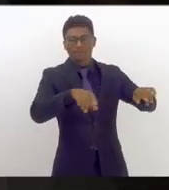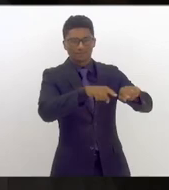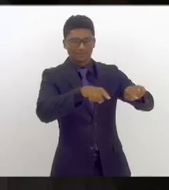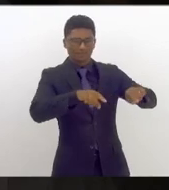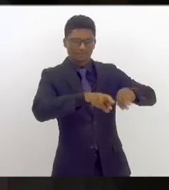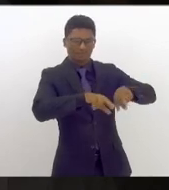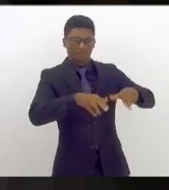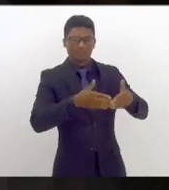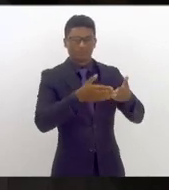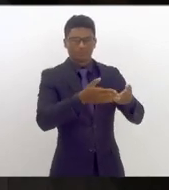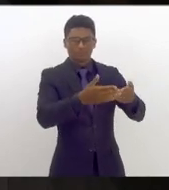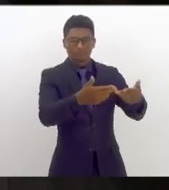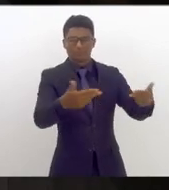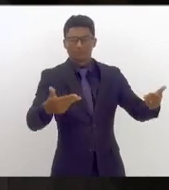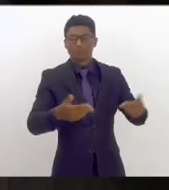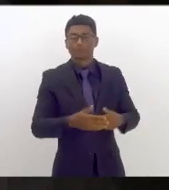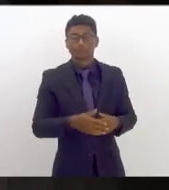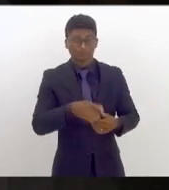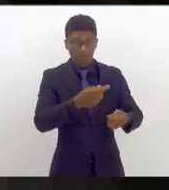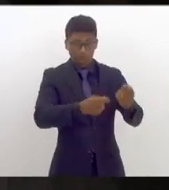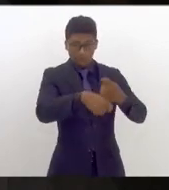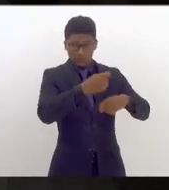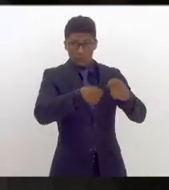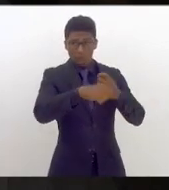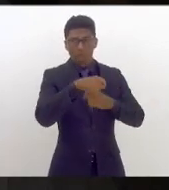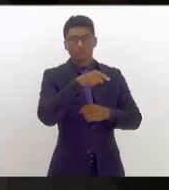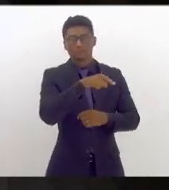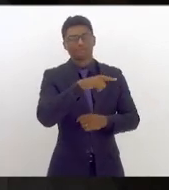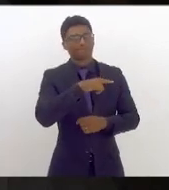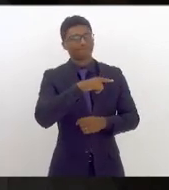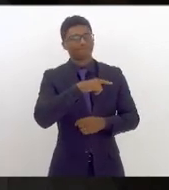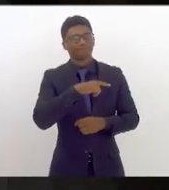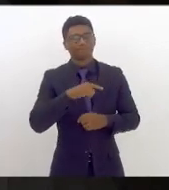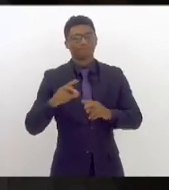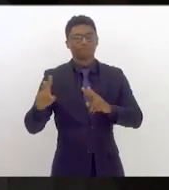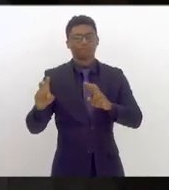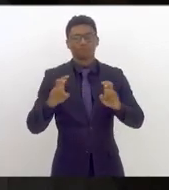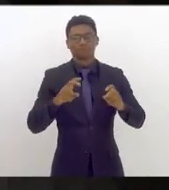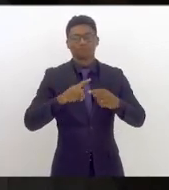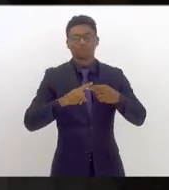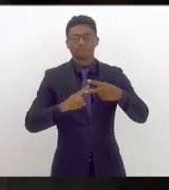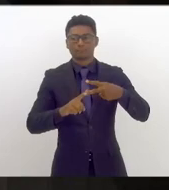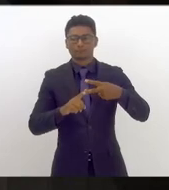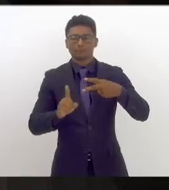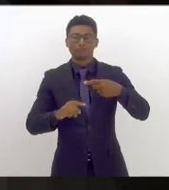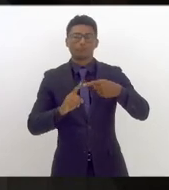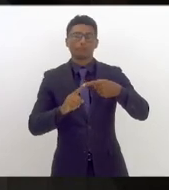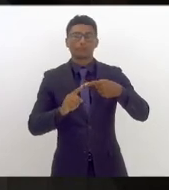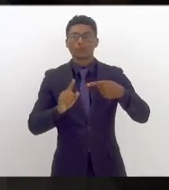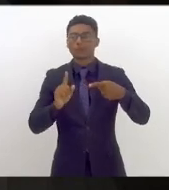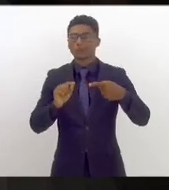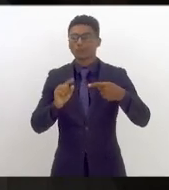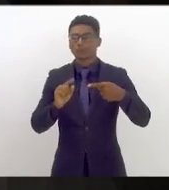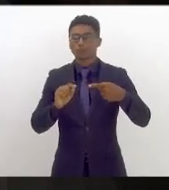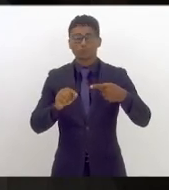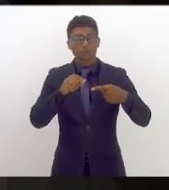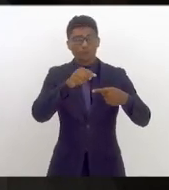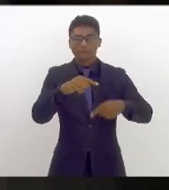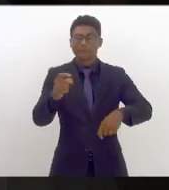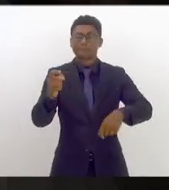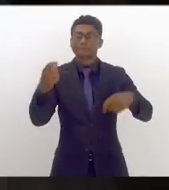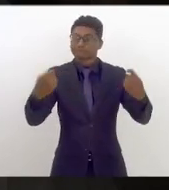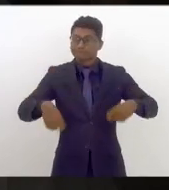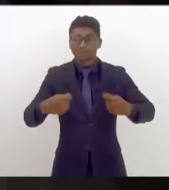conversa, na economia do mar, foram duas questões. Uma é a reativação